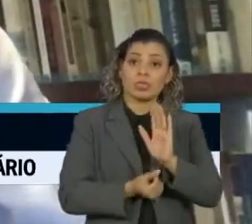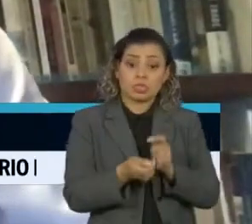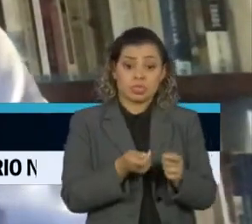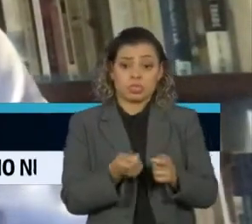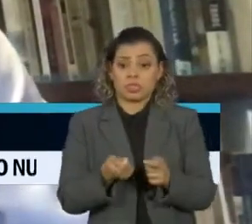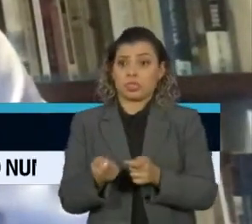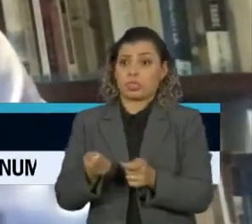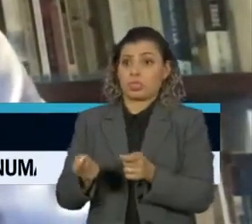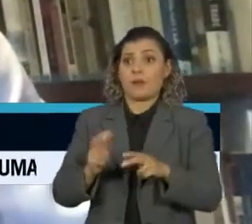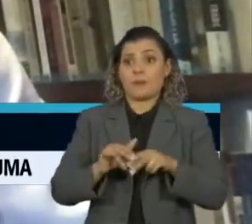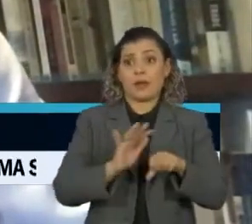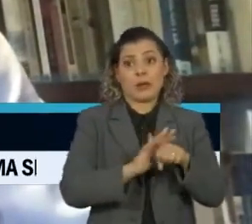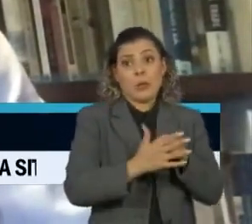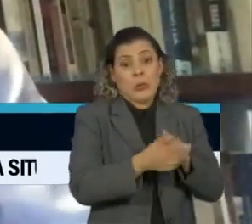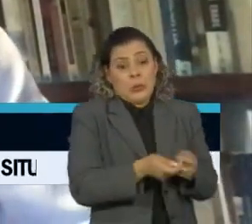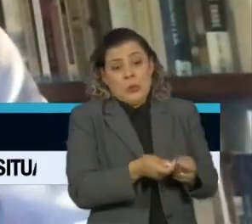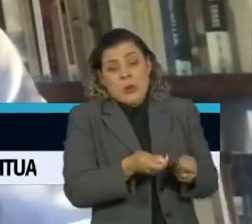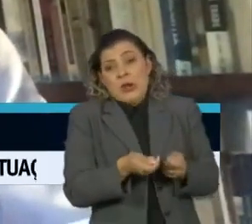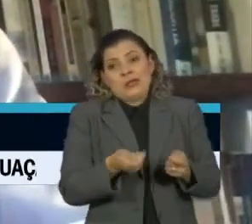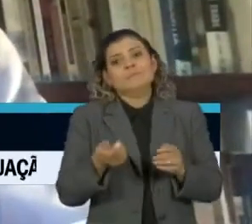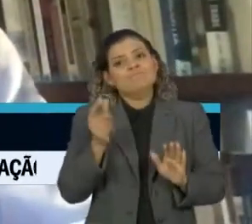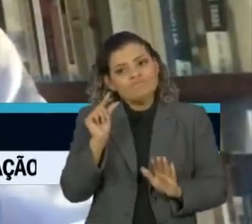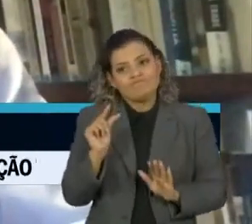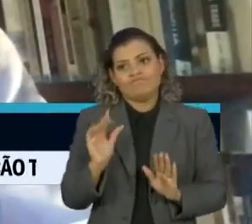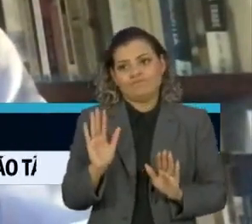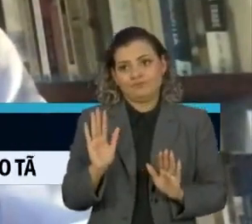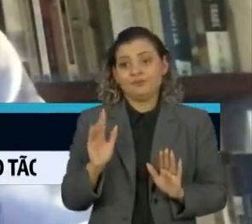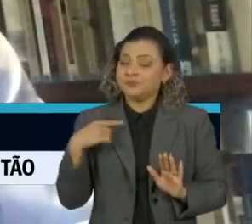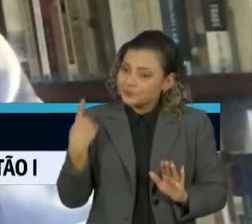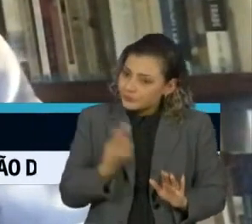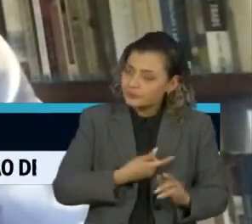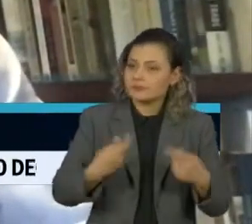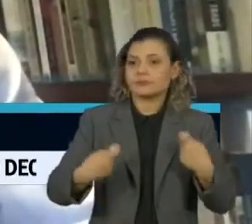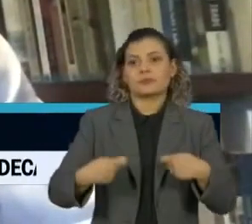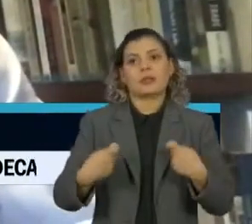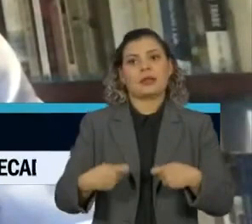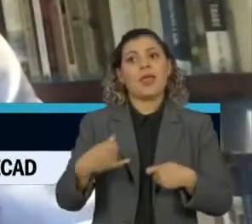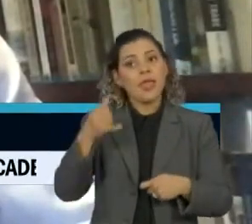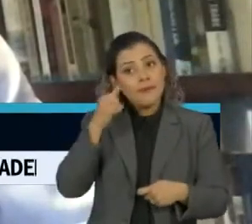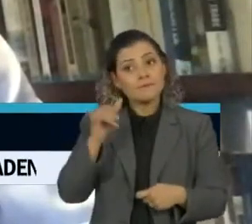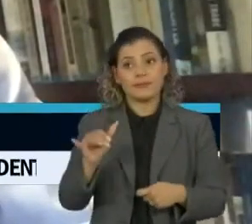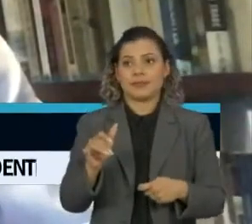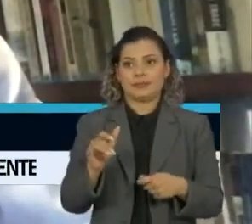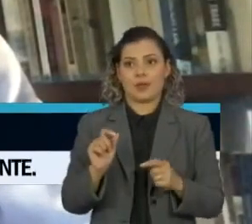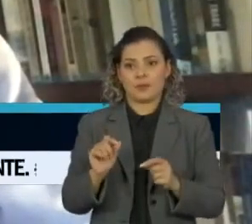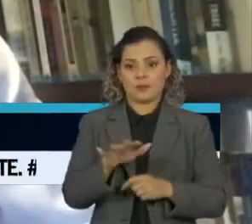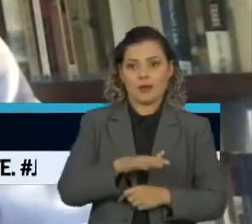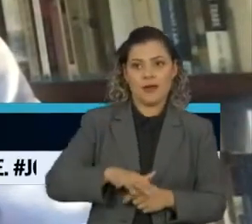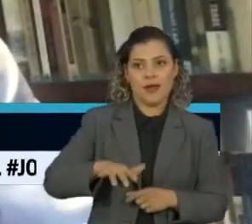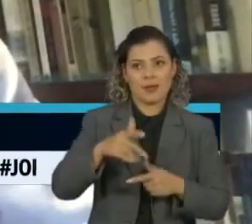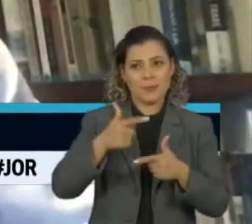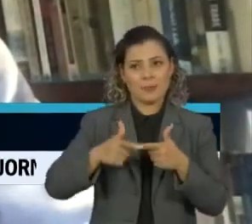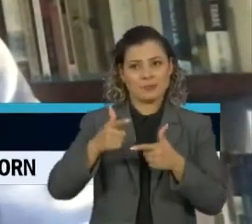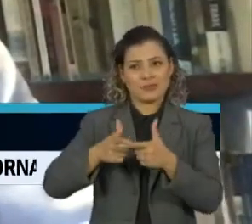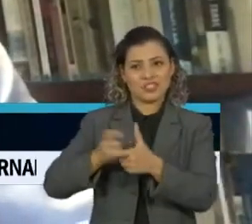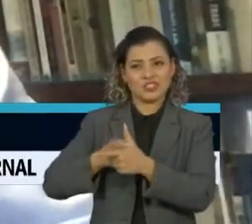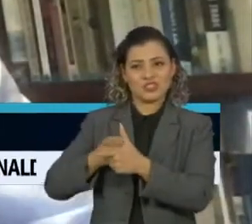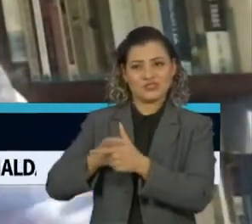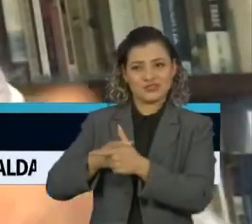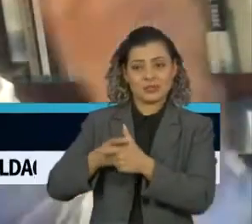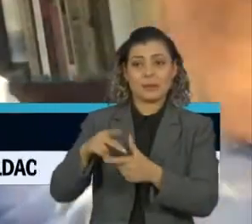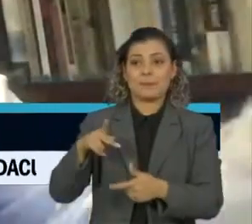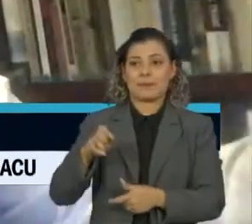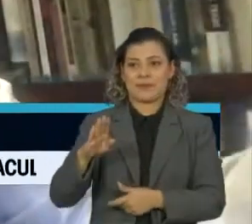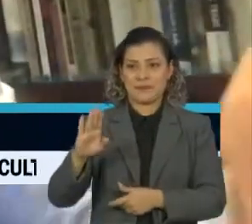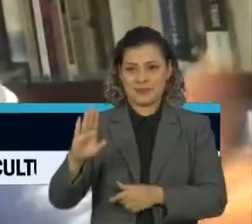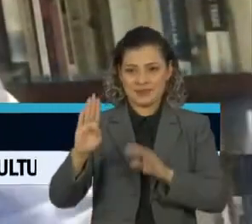de gastos para atenuar os efeitos da pandemia. Quer dizer, nós precisamos impedir o crescimento da relação da dívida pública sobre